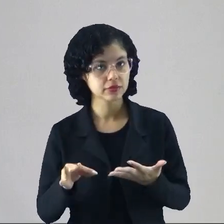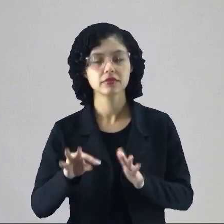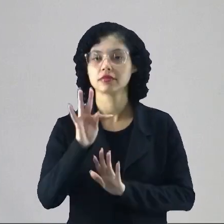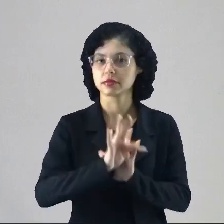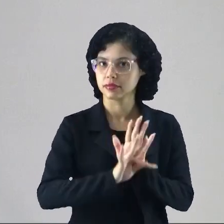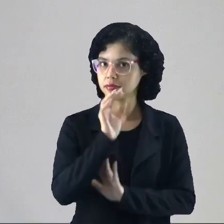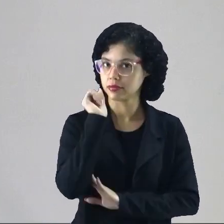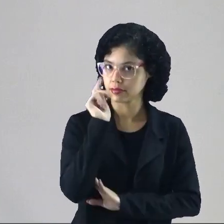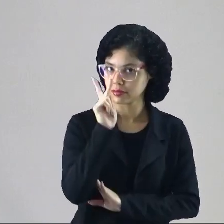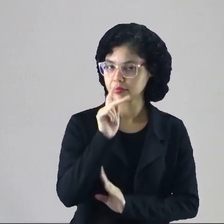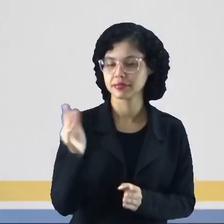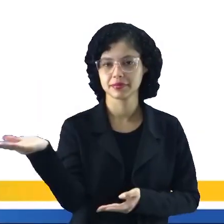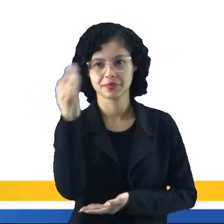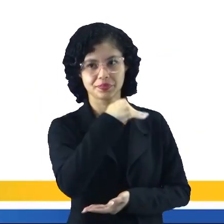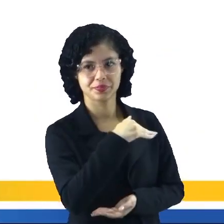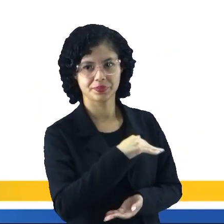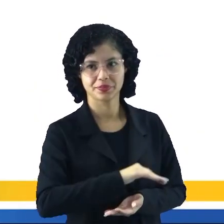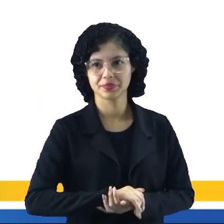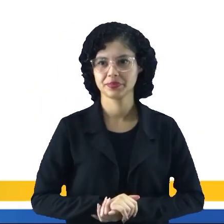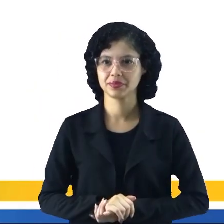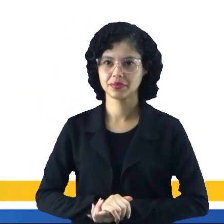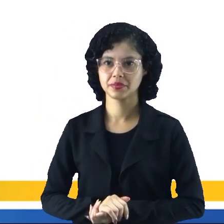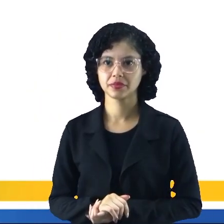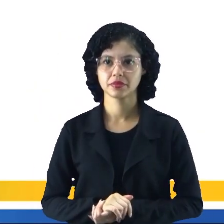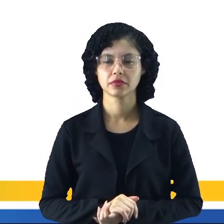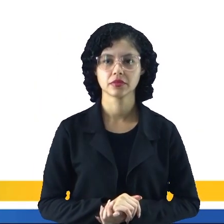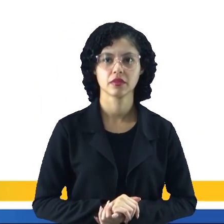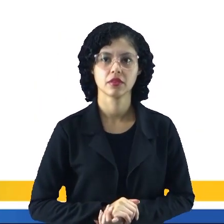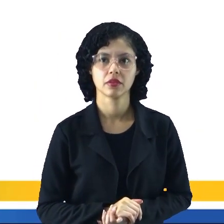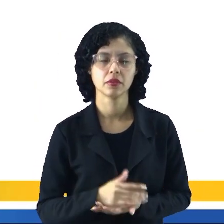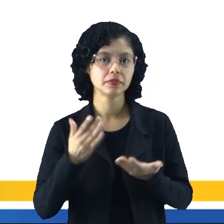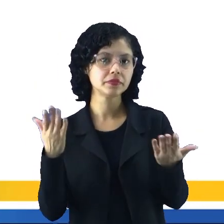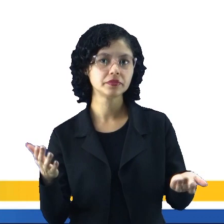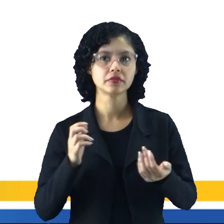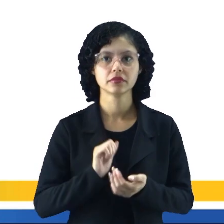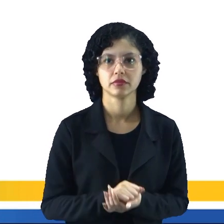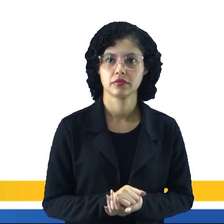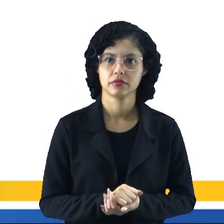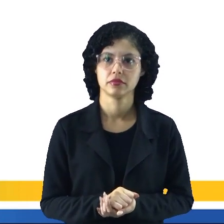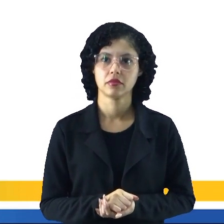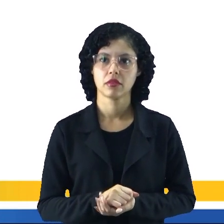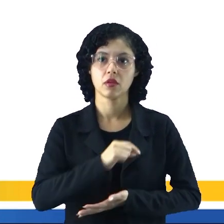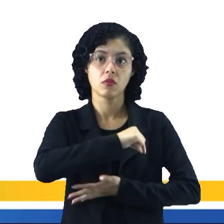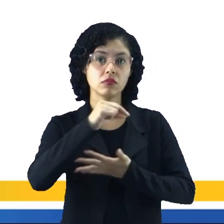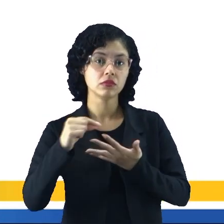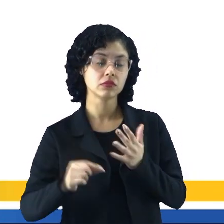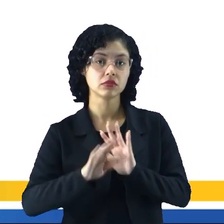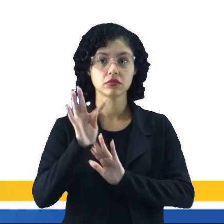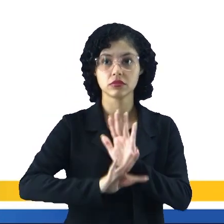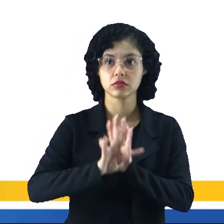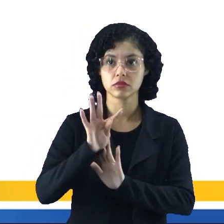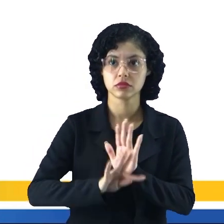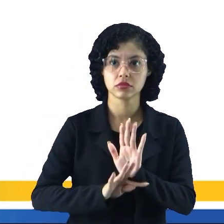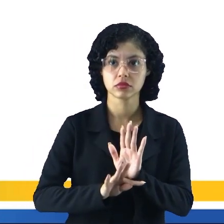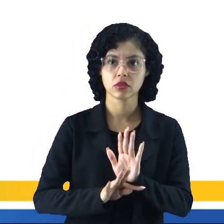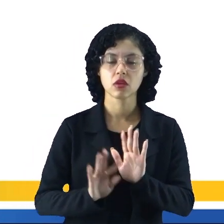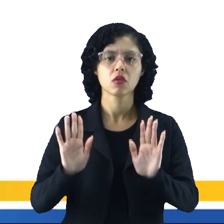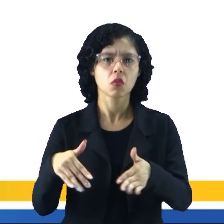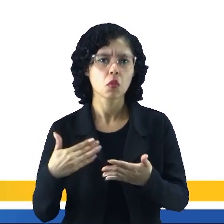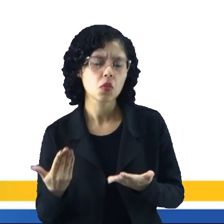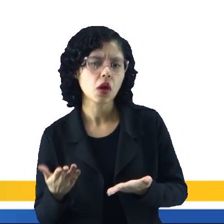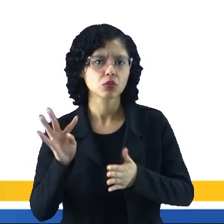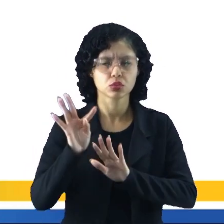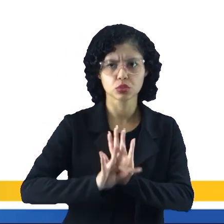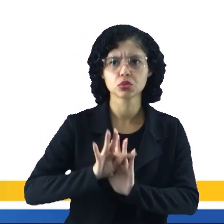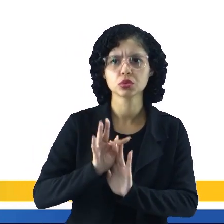Ok então vamos lá então a tipologia textual ou tipo de texto